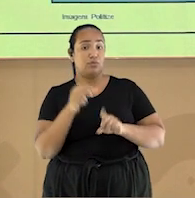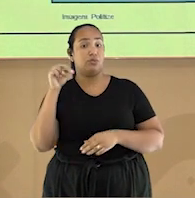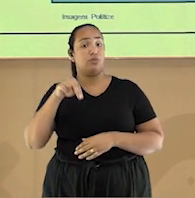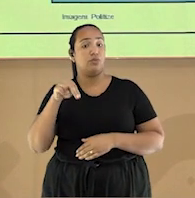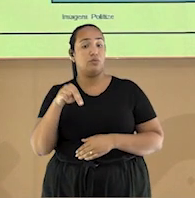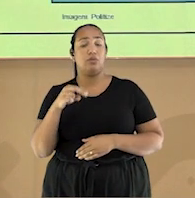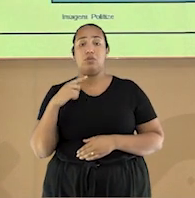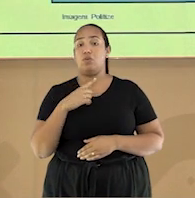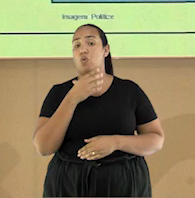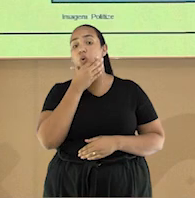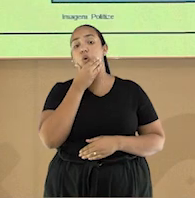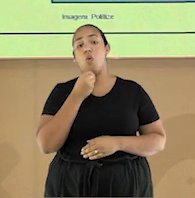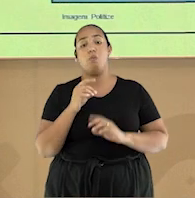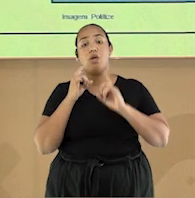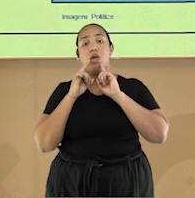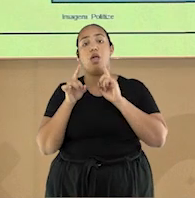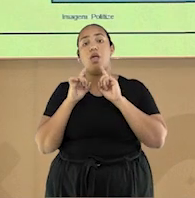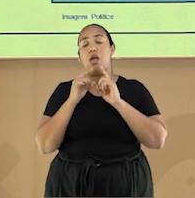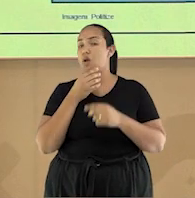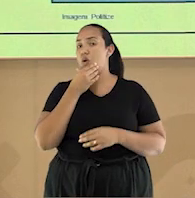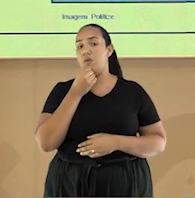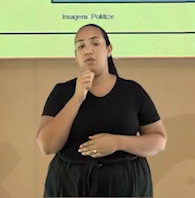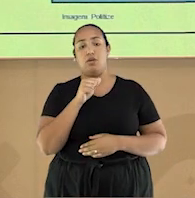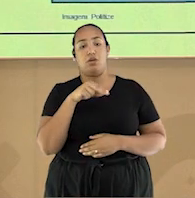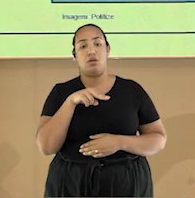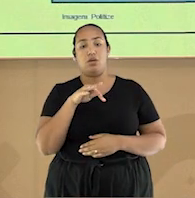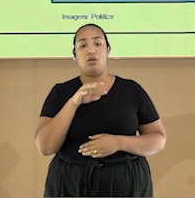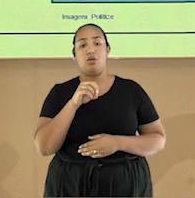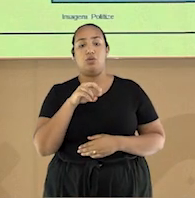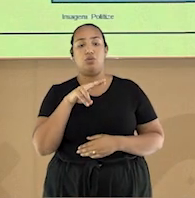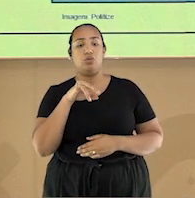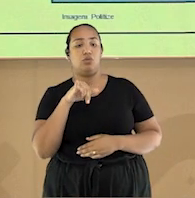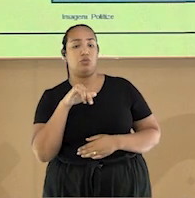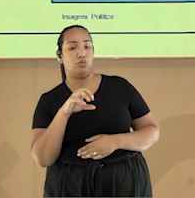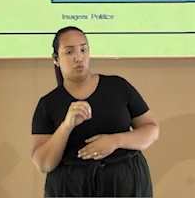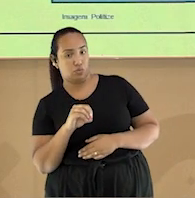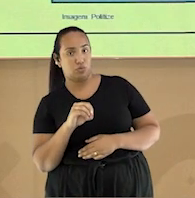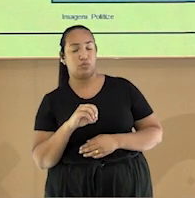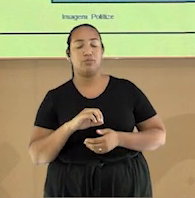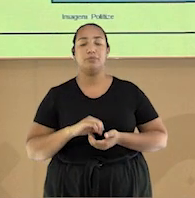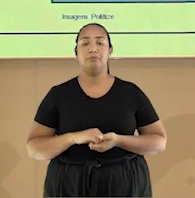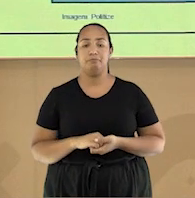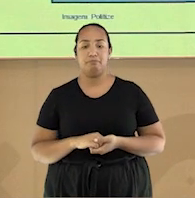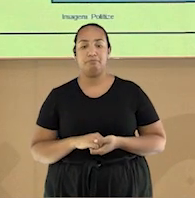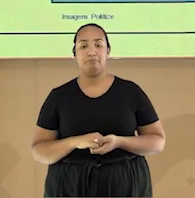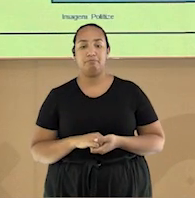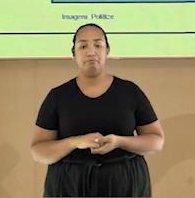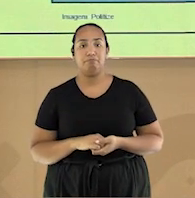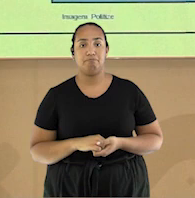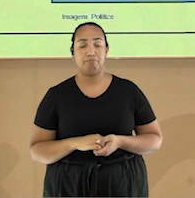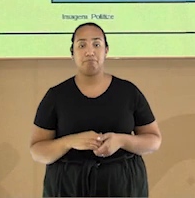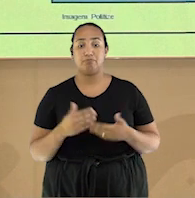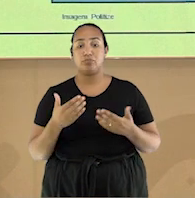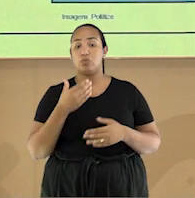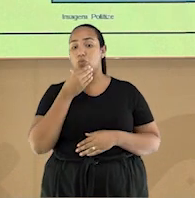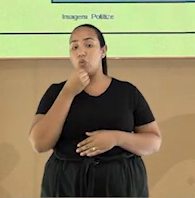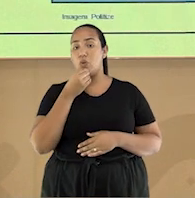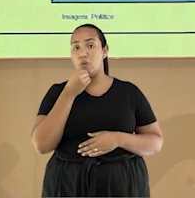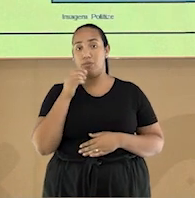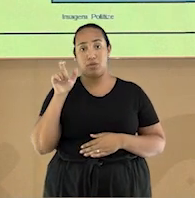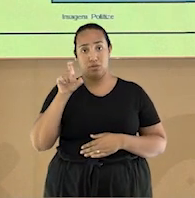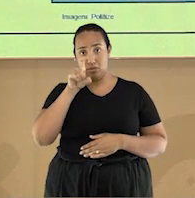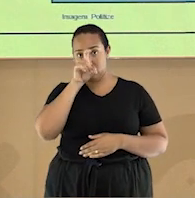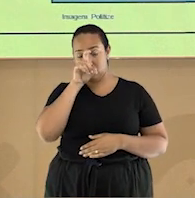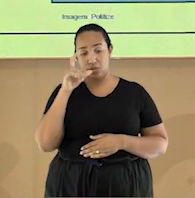um de seus capitães, Antônio Soares, e morto pelo capitão Furtado de Mendonça. O líder de Palmares tinha 40 anos de